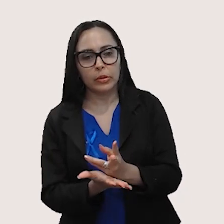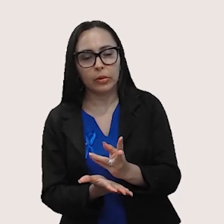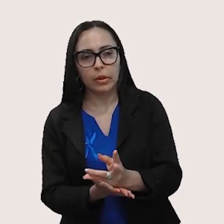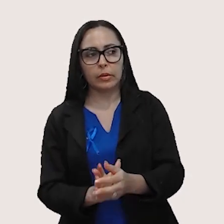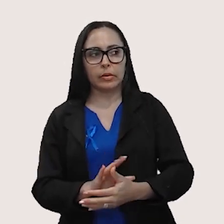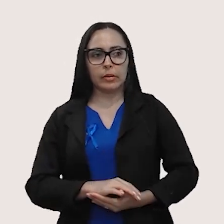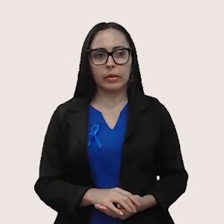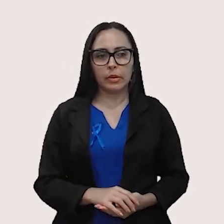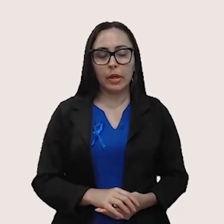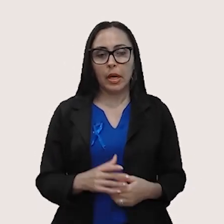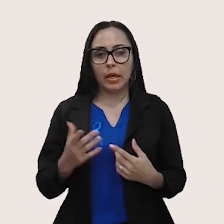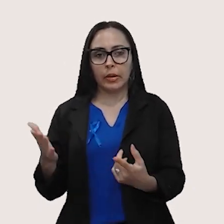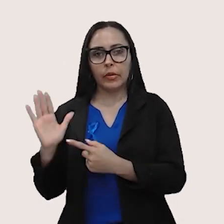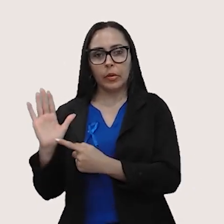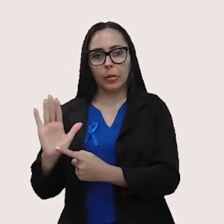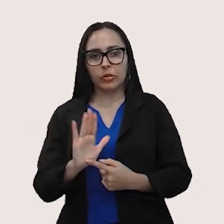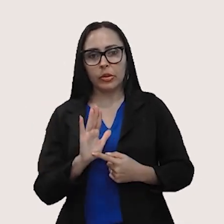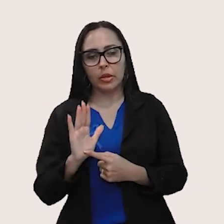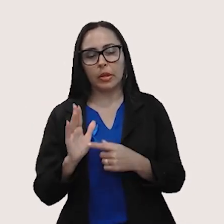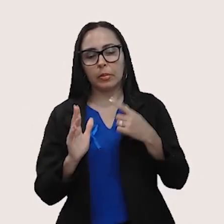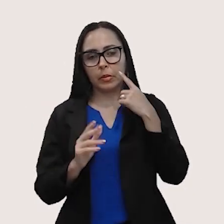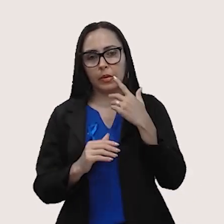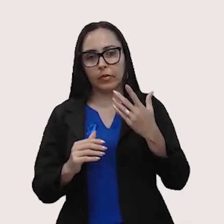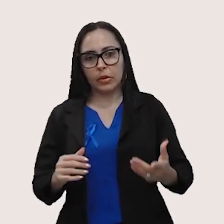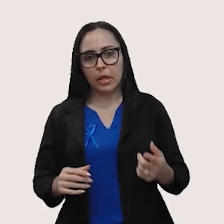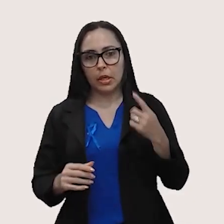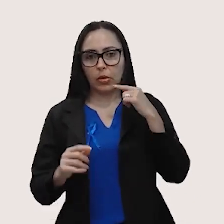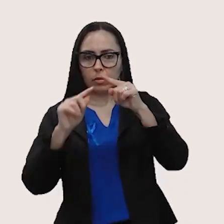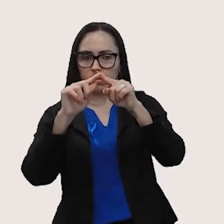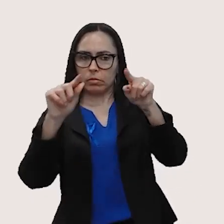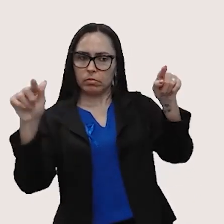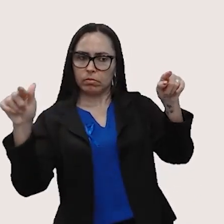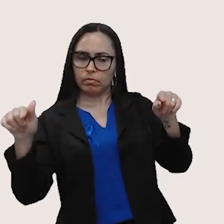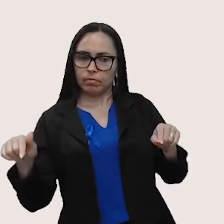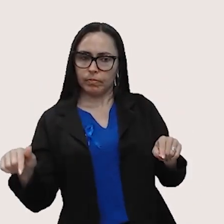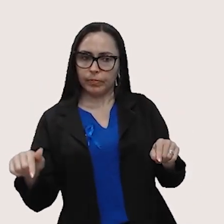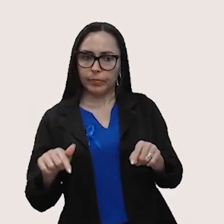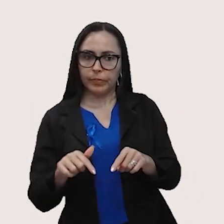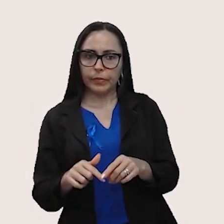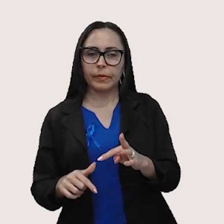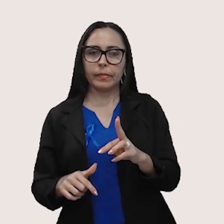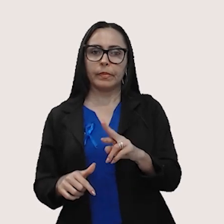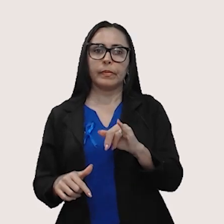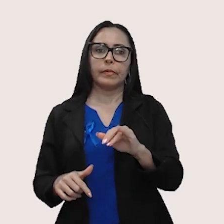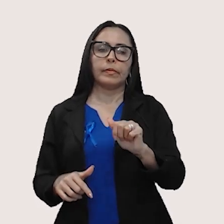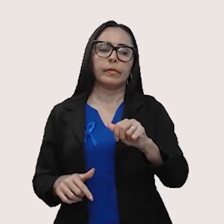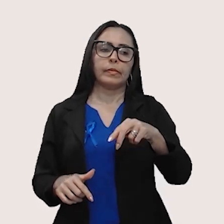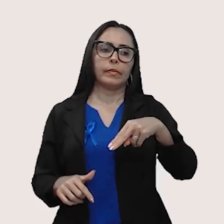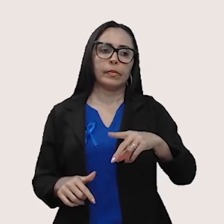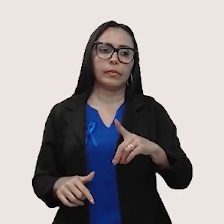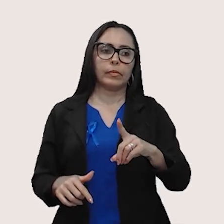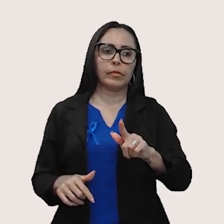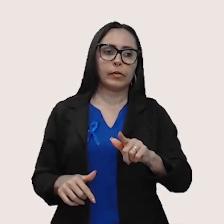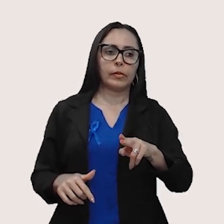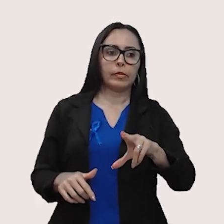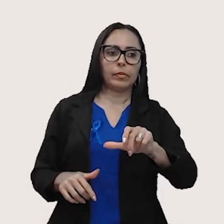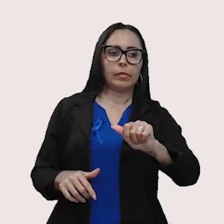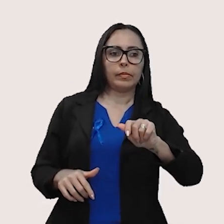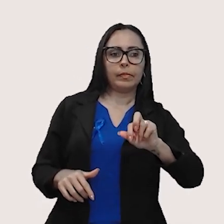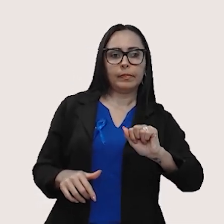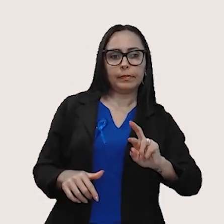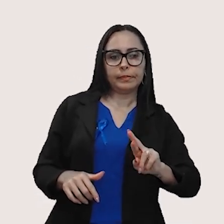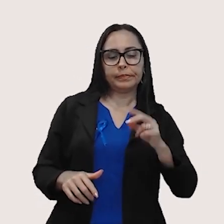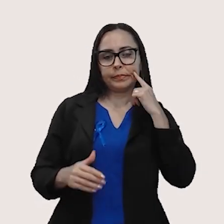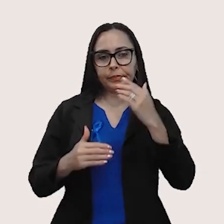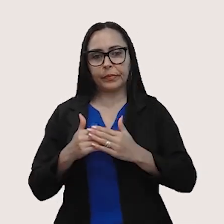para você uma região triangular. Olha que legal. Eu vou traçar essa região triangular a partir